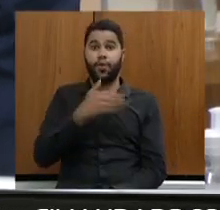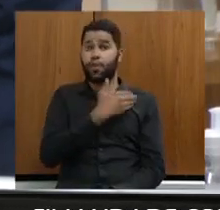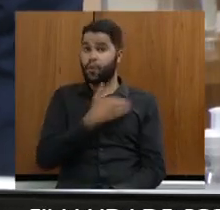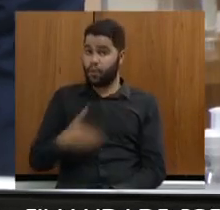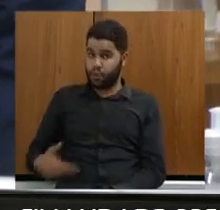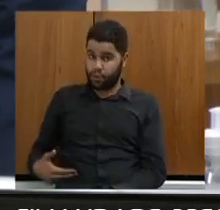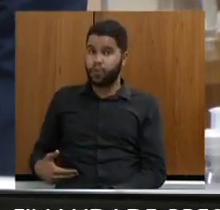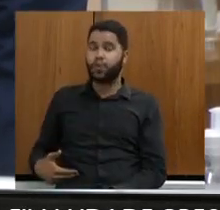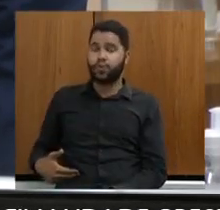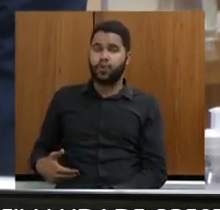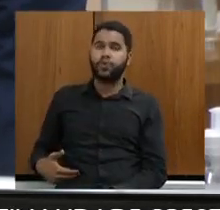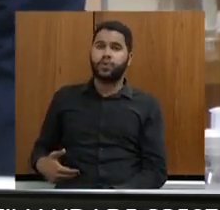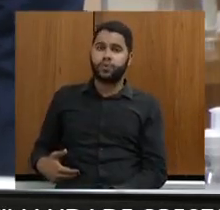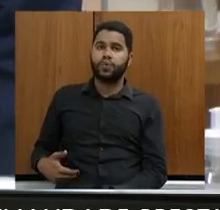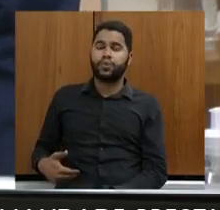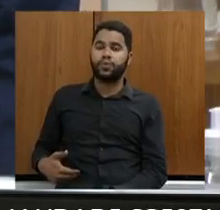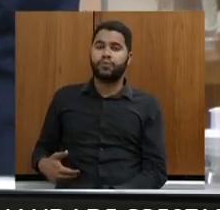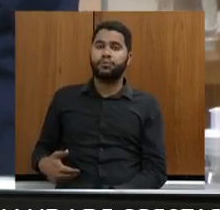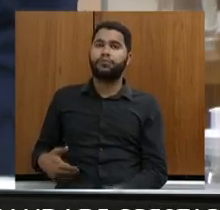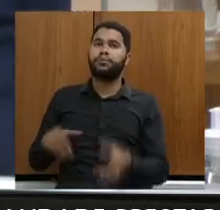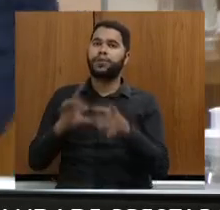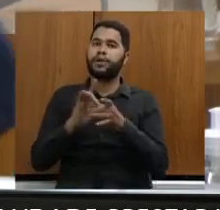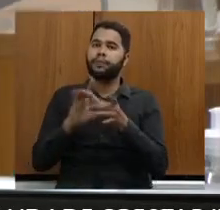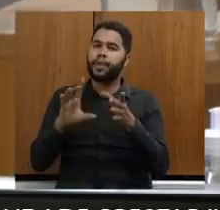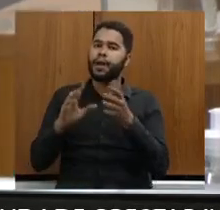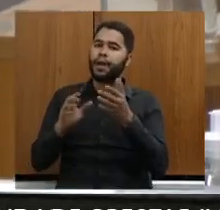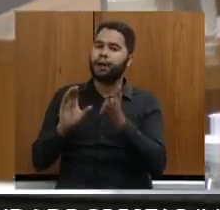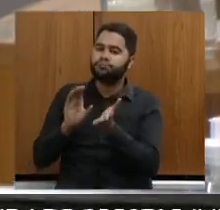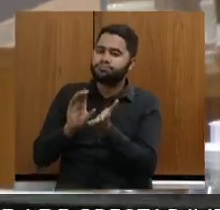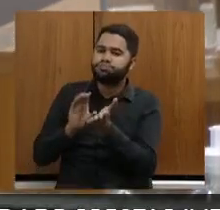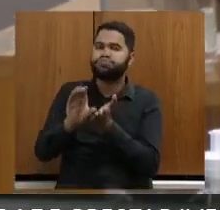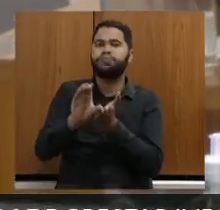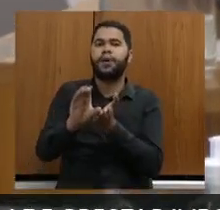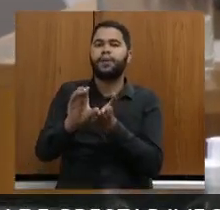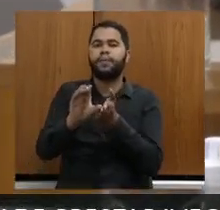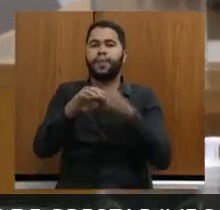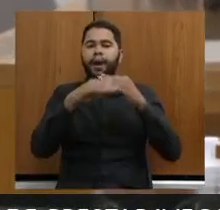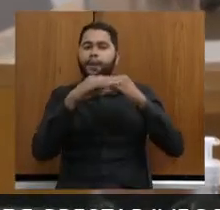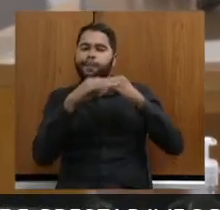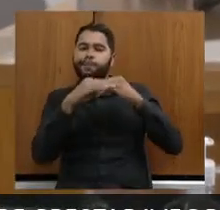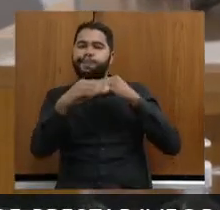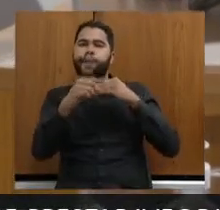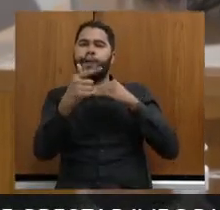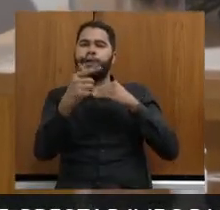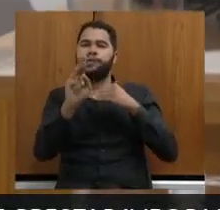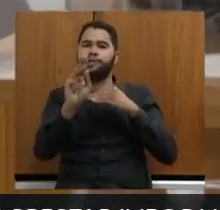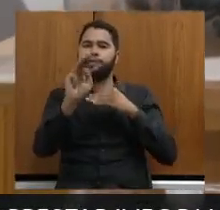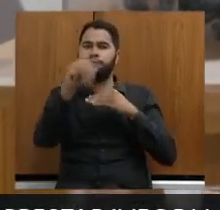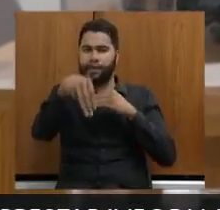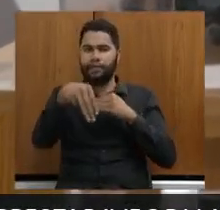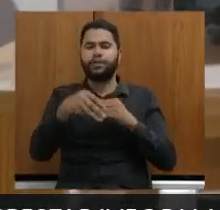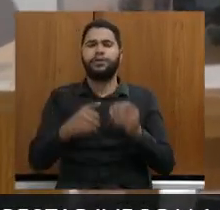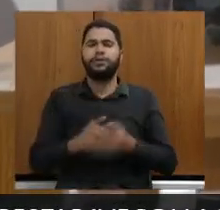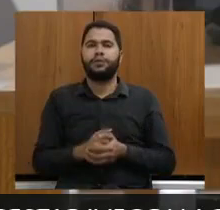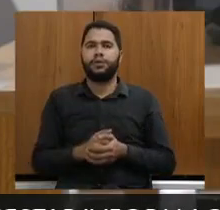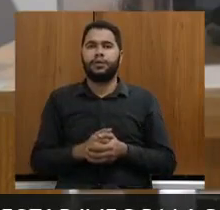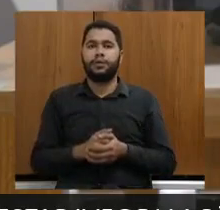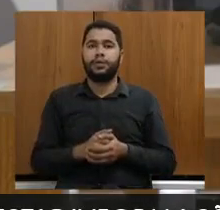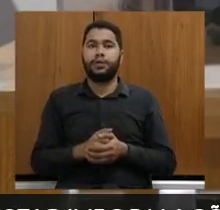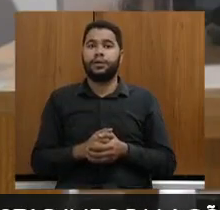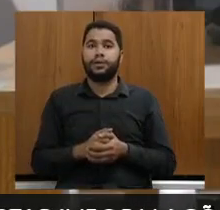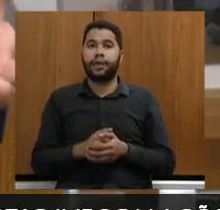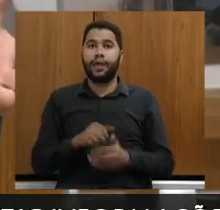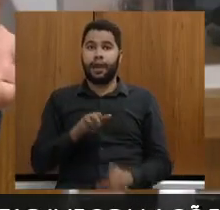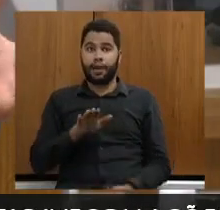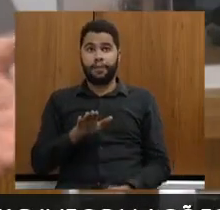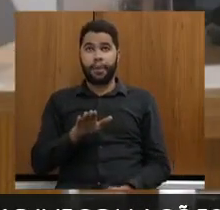vai tá liberando os recursos para quê e esse pequeno trecho 7 km que é um Serra